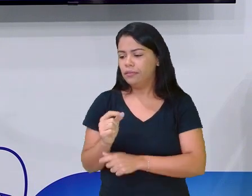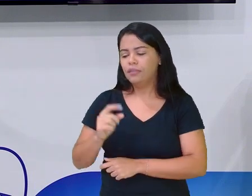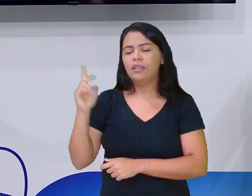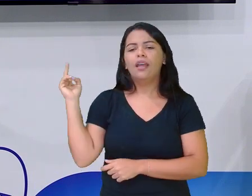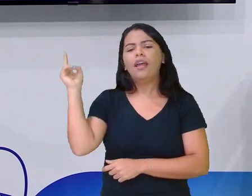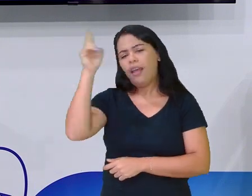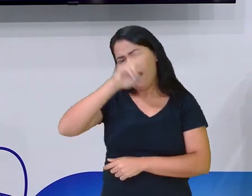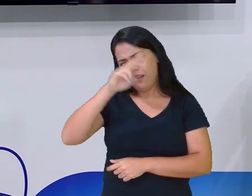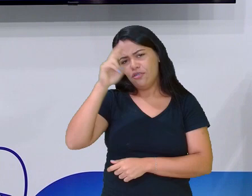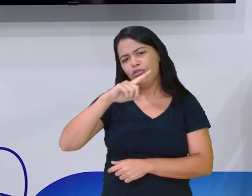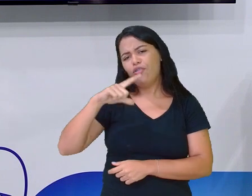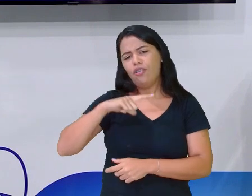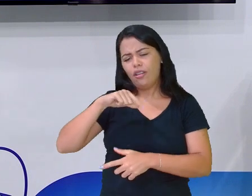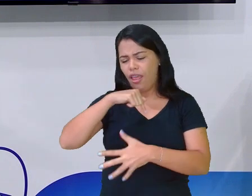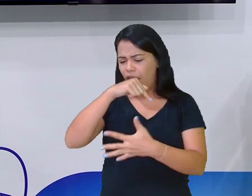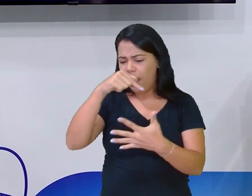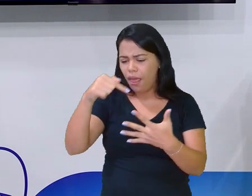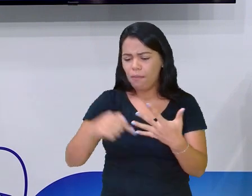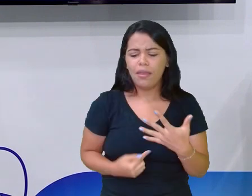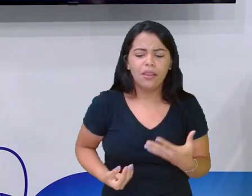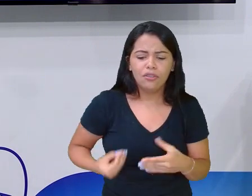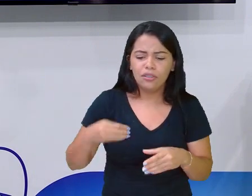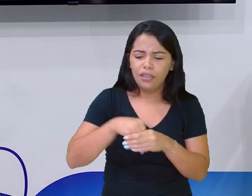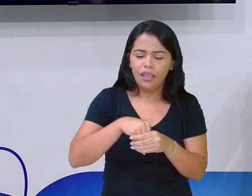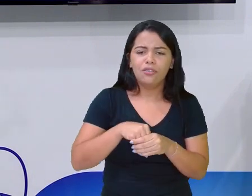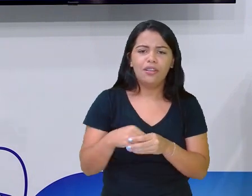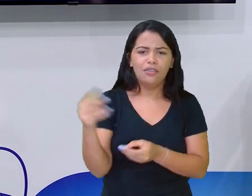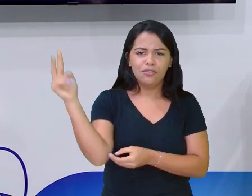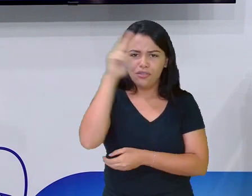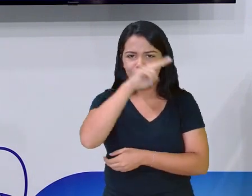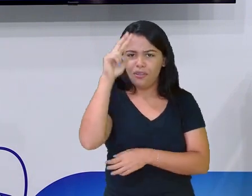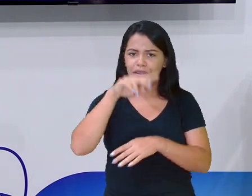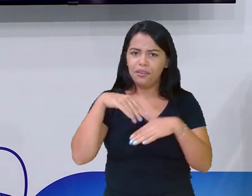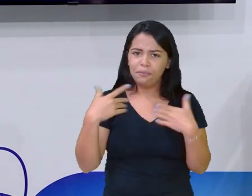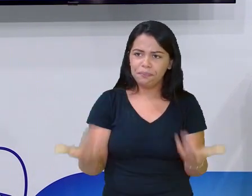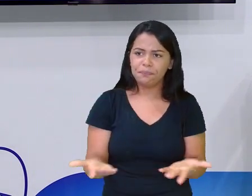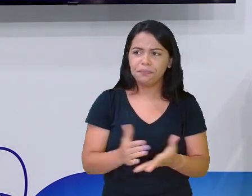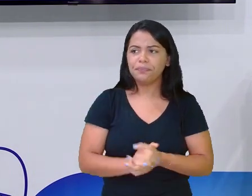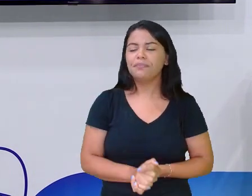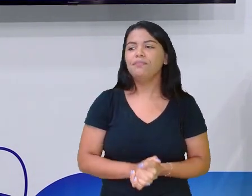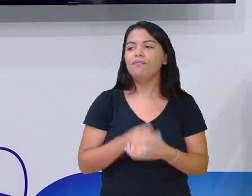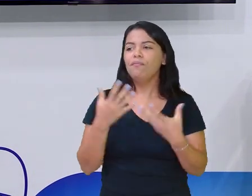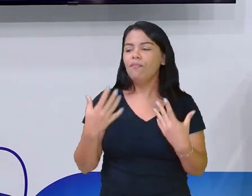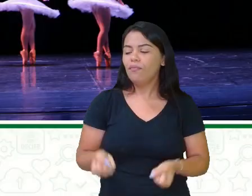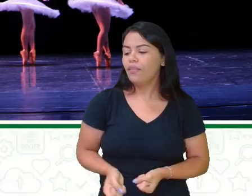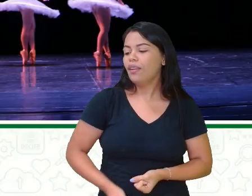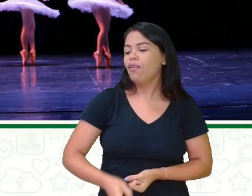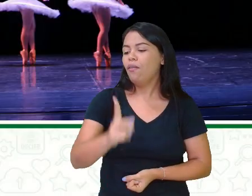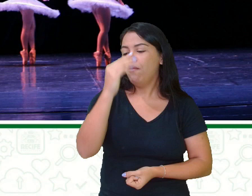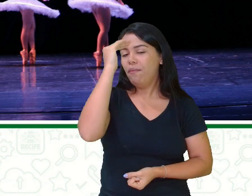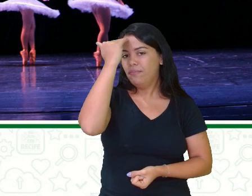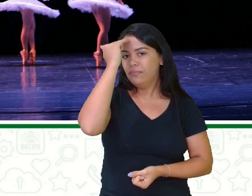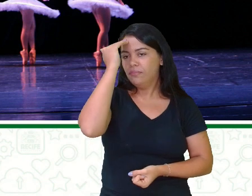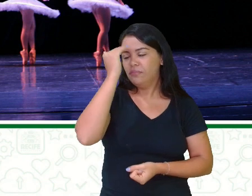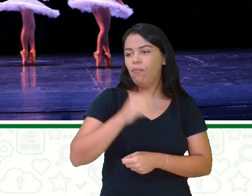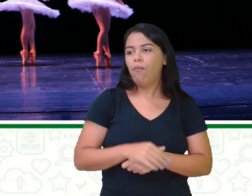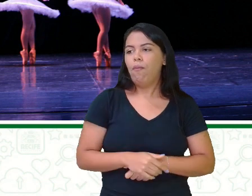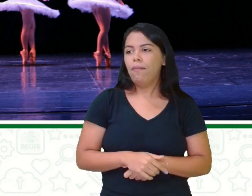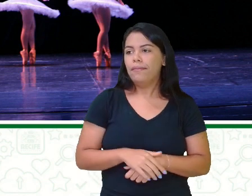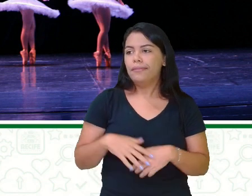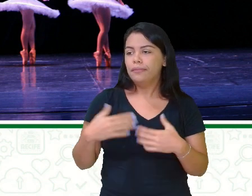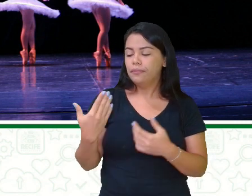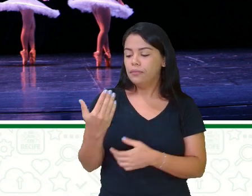as situações, os elementos todos que nos cercam, tá? Vamos continuar entendendo. Esse termo